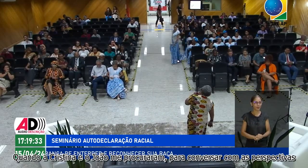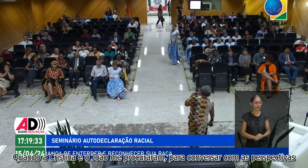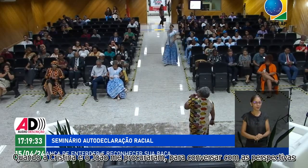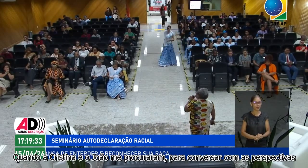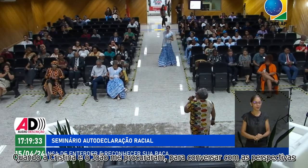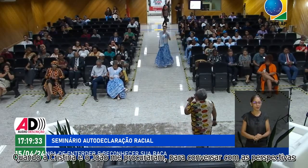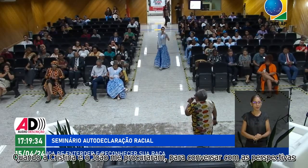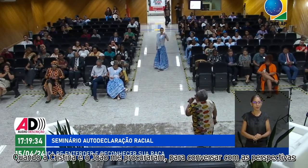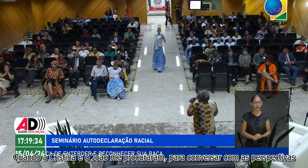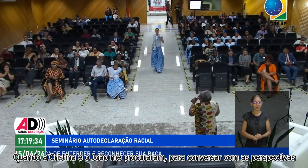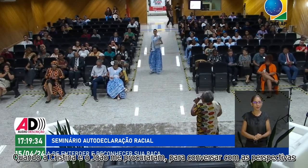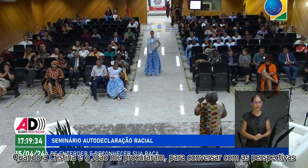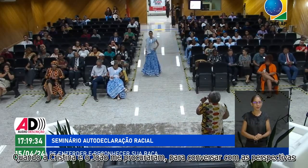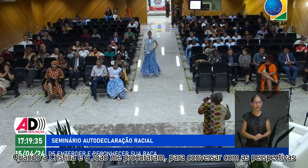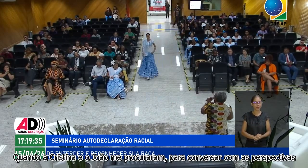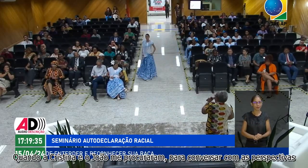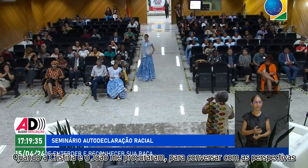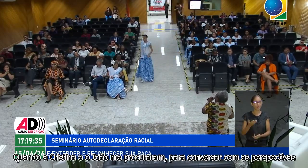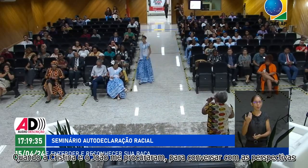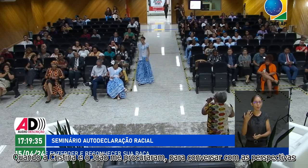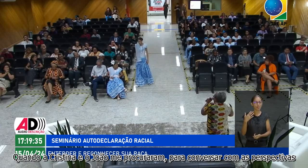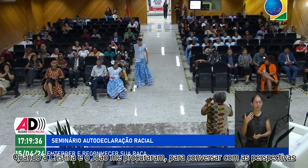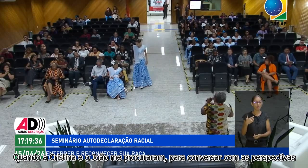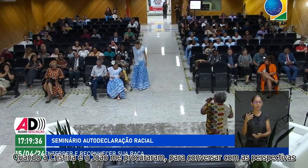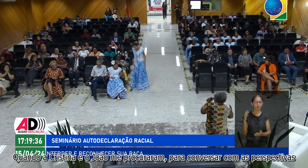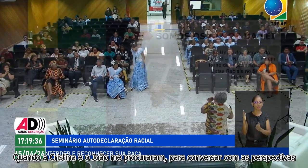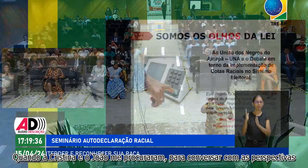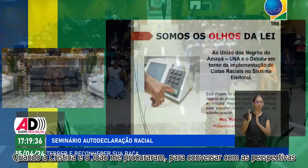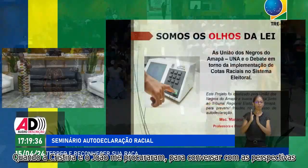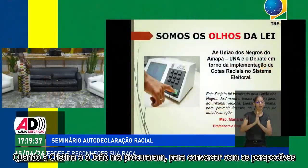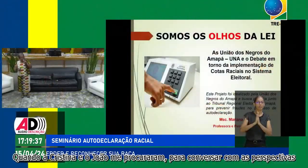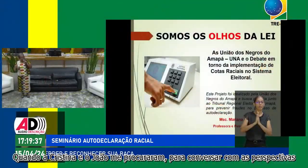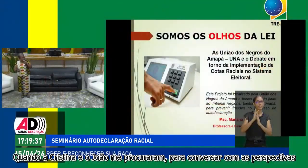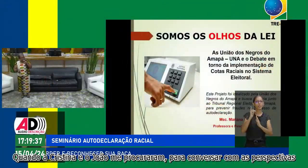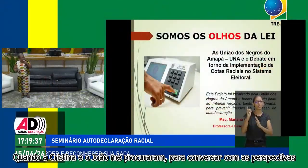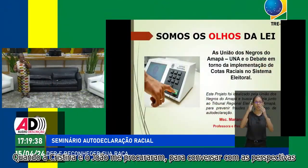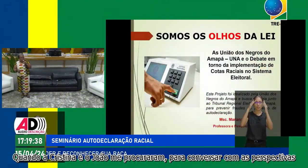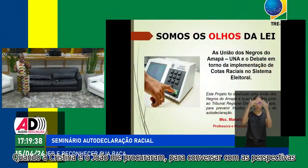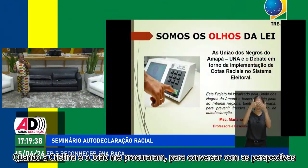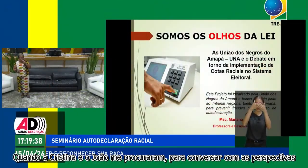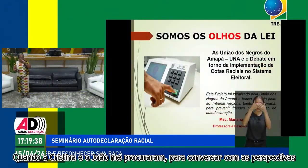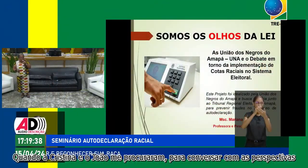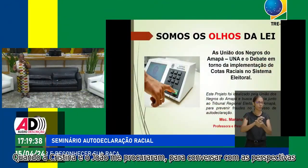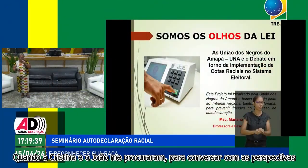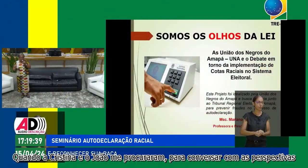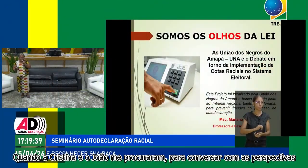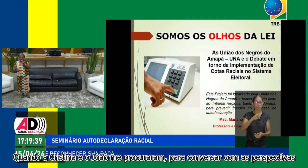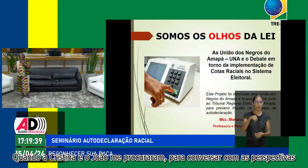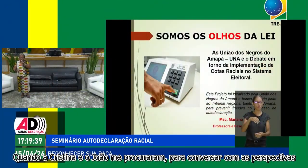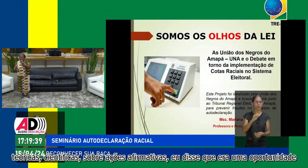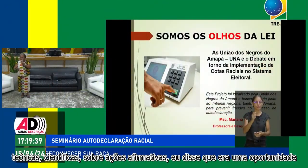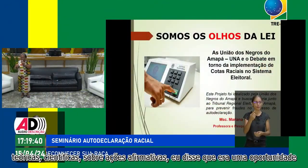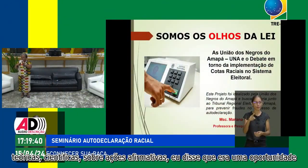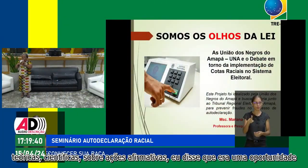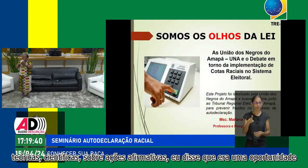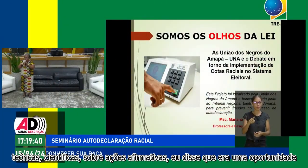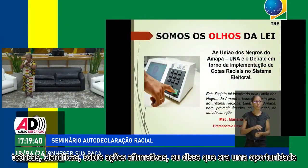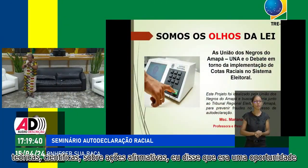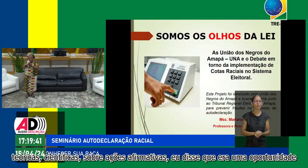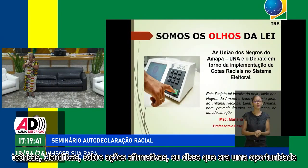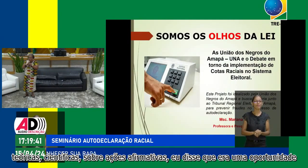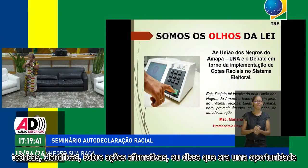Quando a Cristina e o João me procuraram para conversar com as